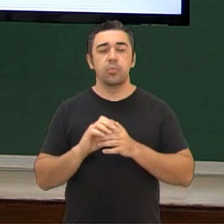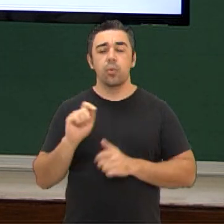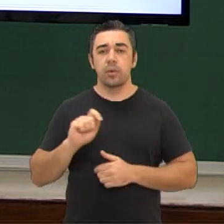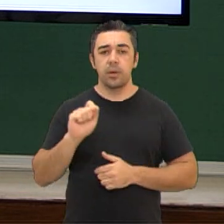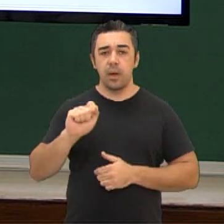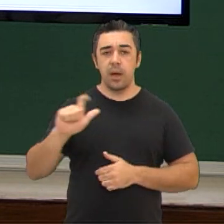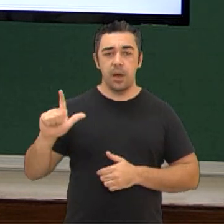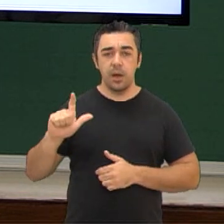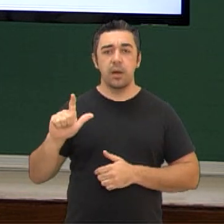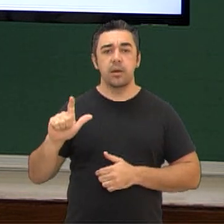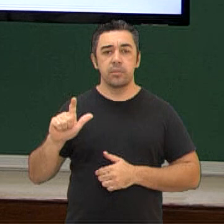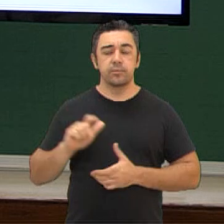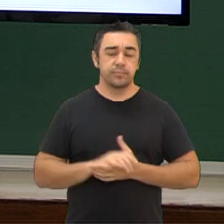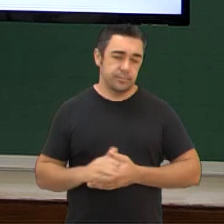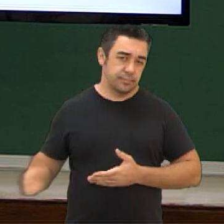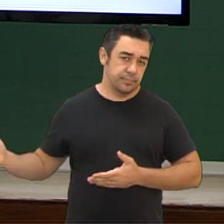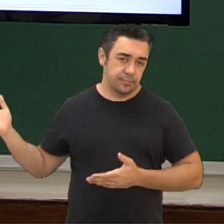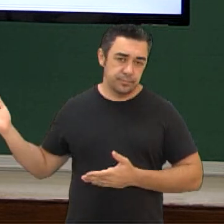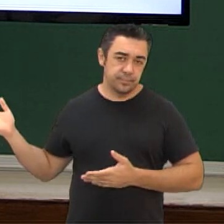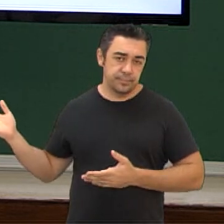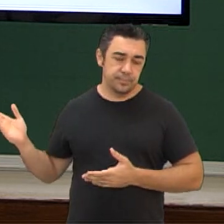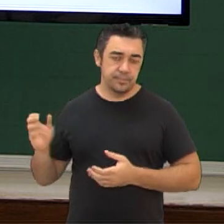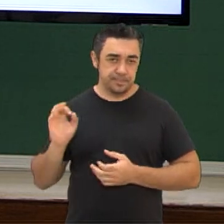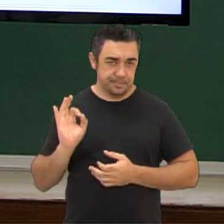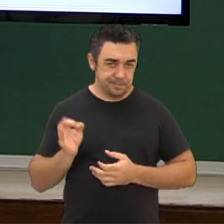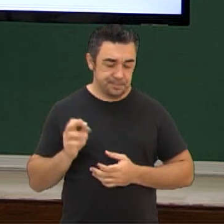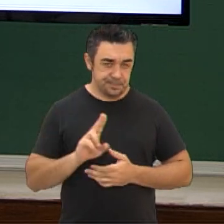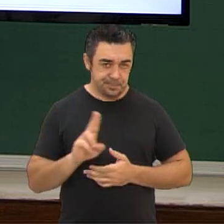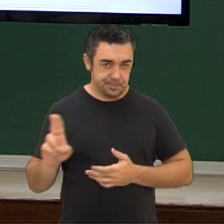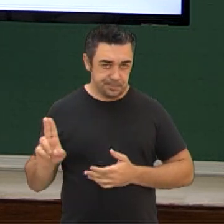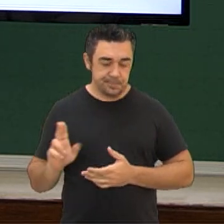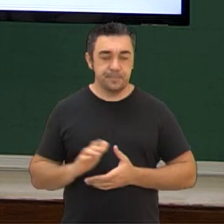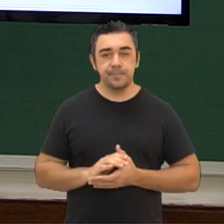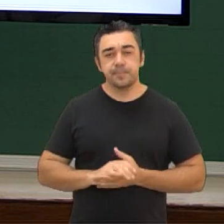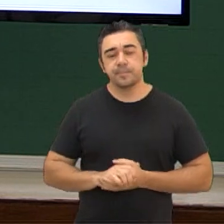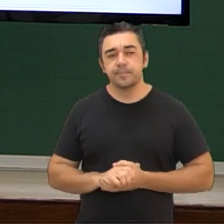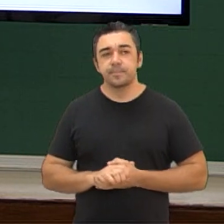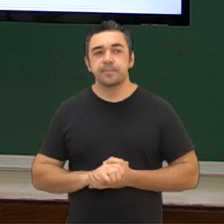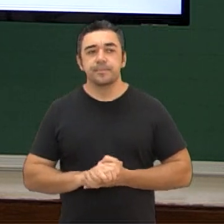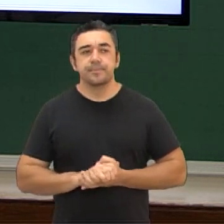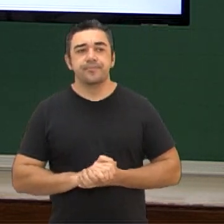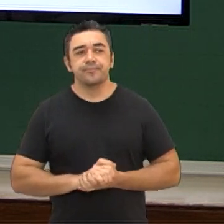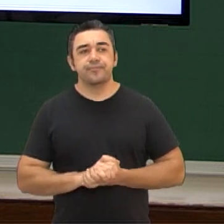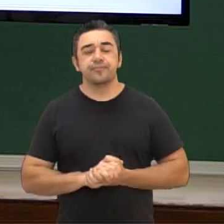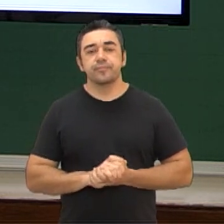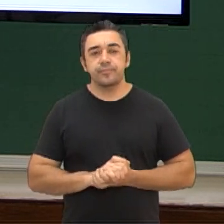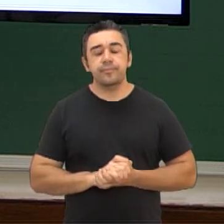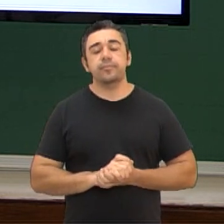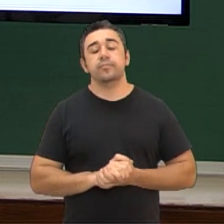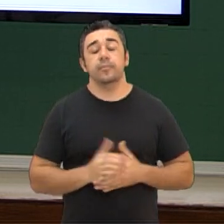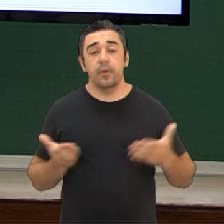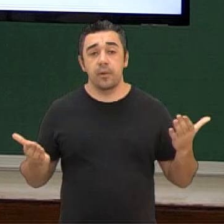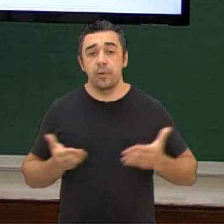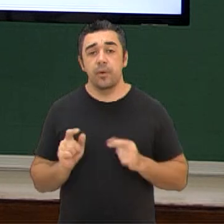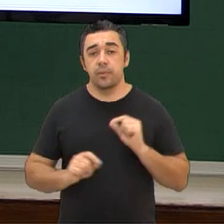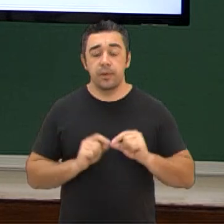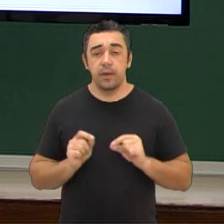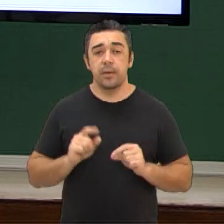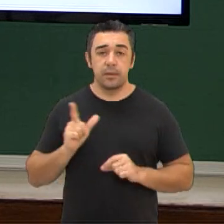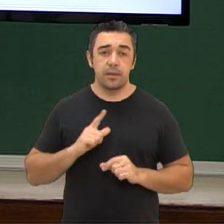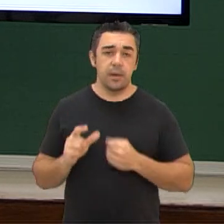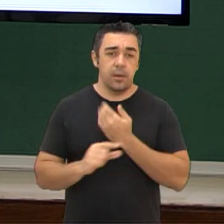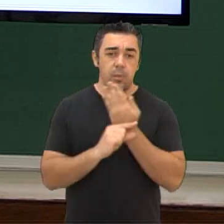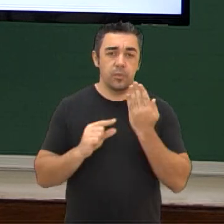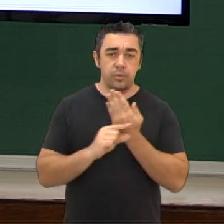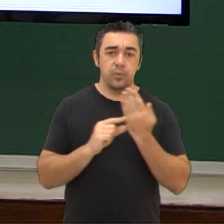Então, trietil, alumínio, certo? Beleza, então. E os compostos de Grignard,